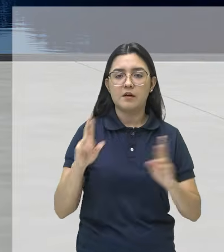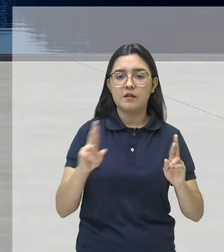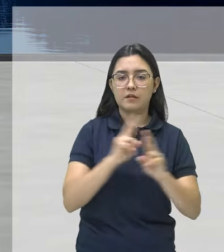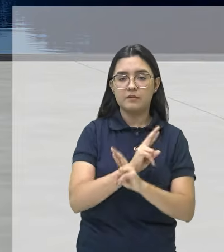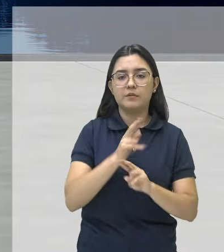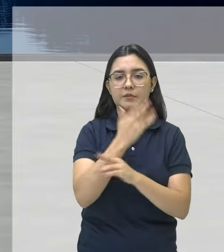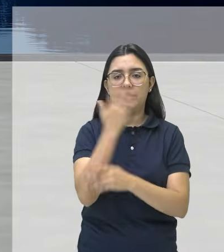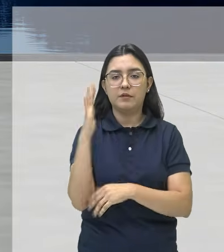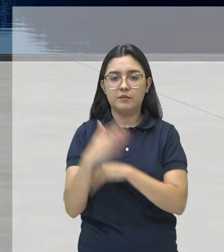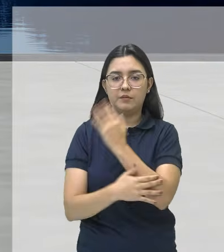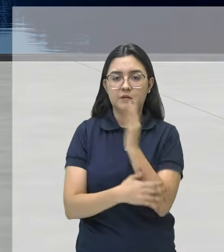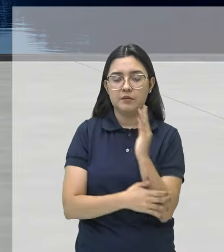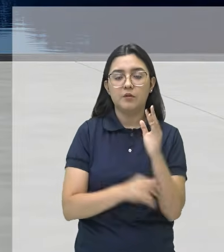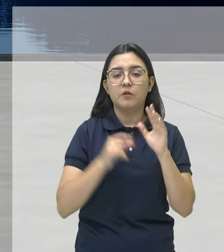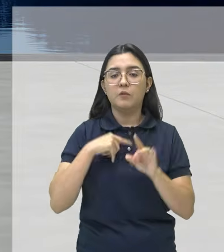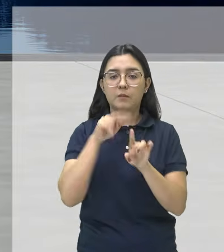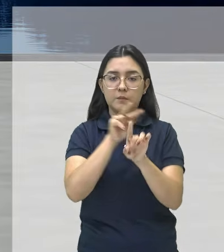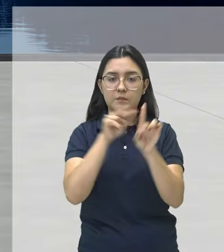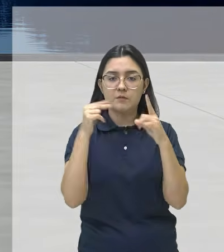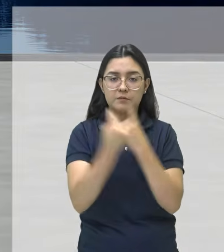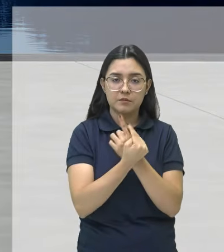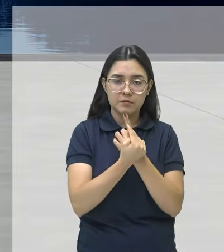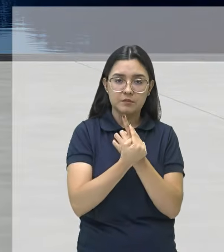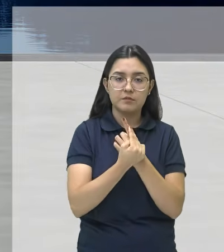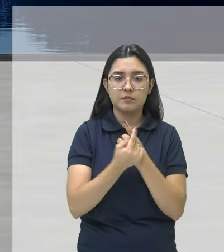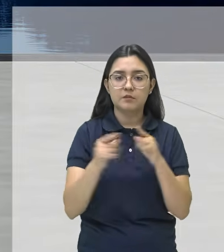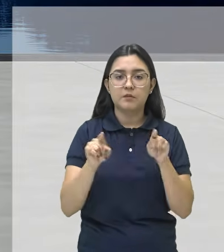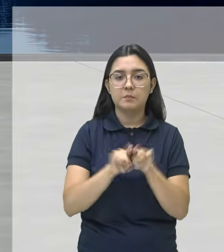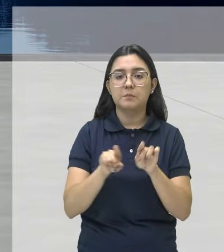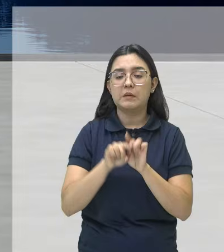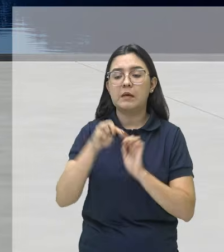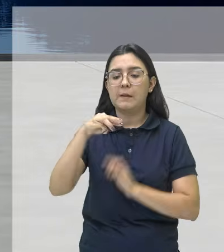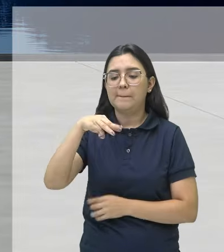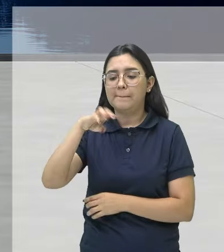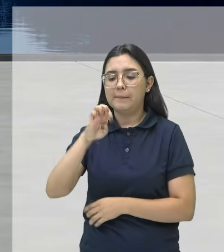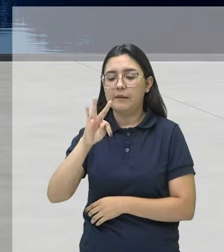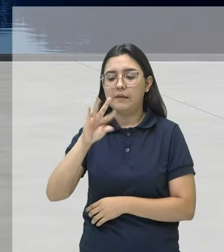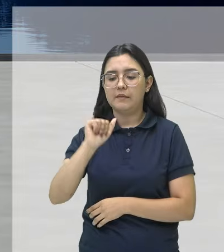natureza, numa perspectiva, num olhar metafísico.